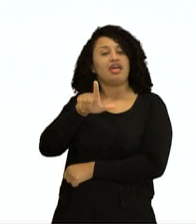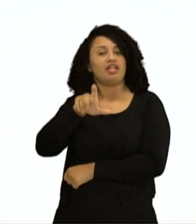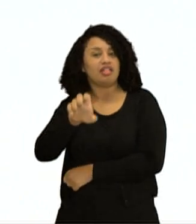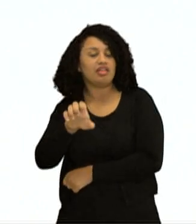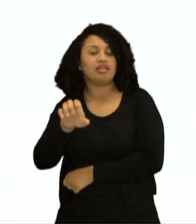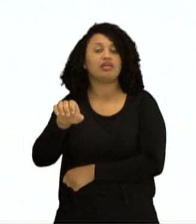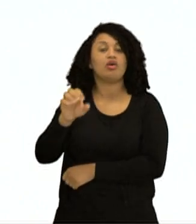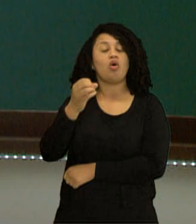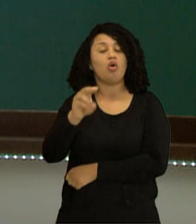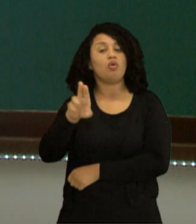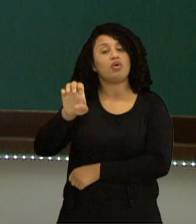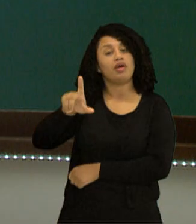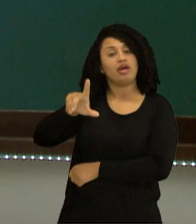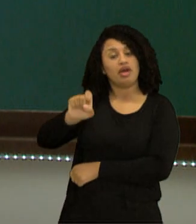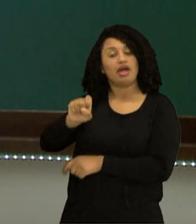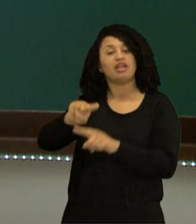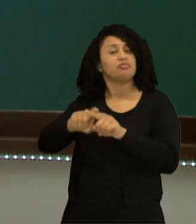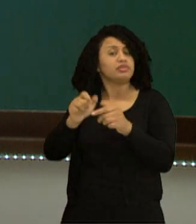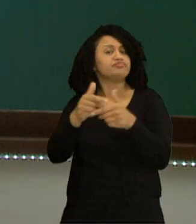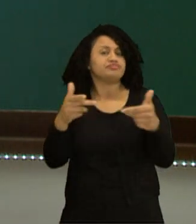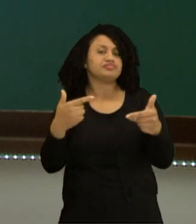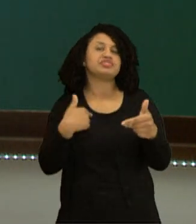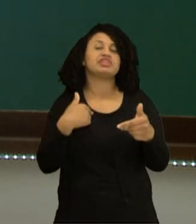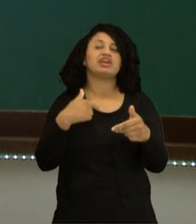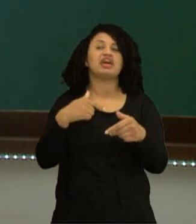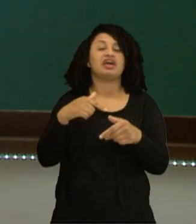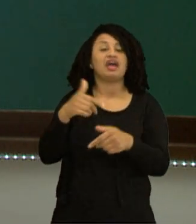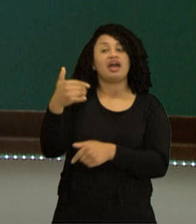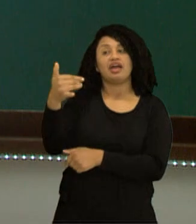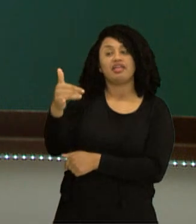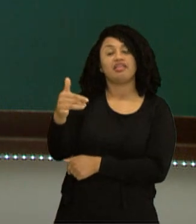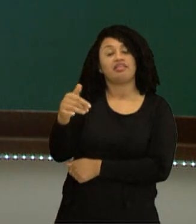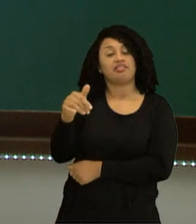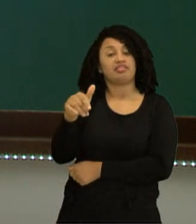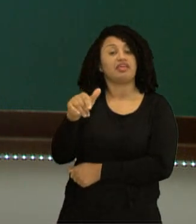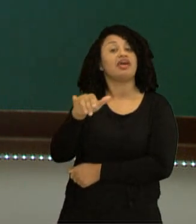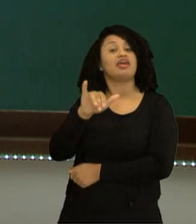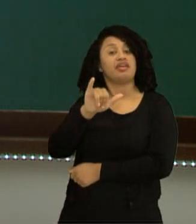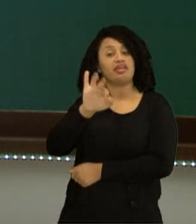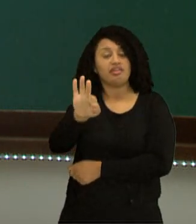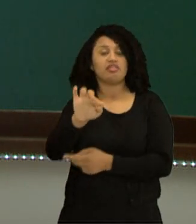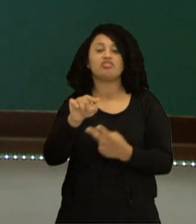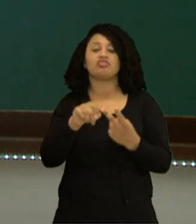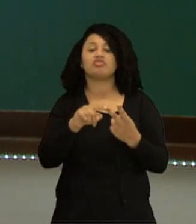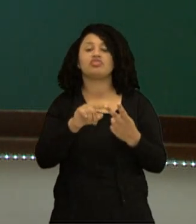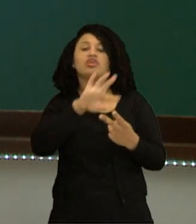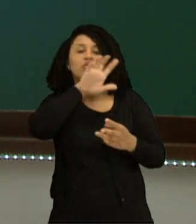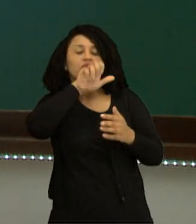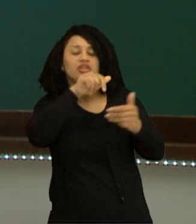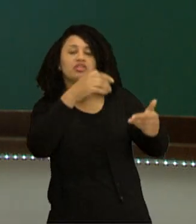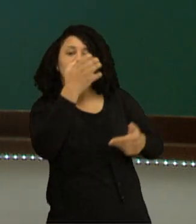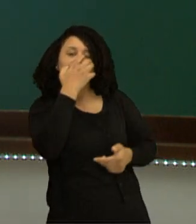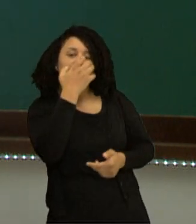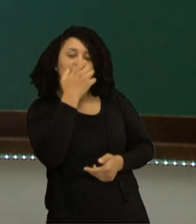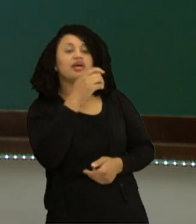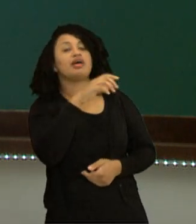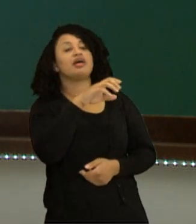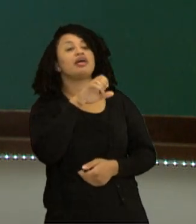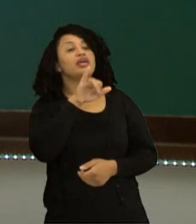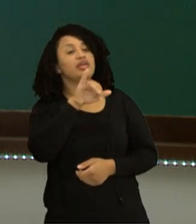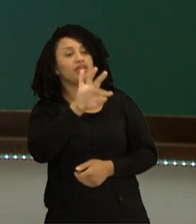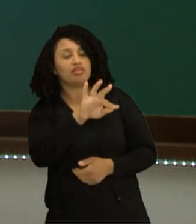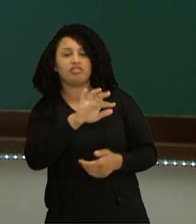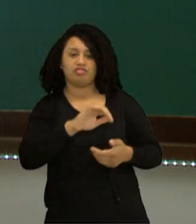certo? Agora, então, eu vou para os sujeitos do plural. We, tenho eu, você e ele, somos nós,